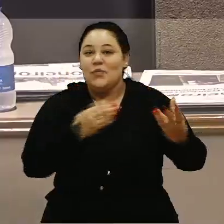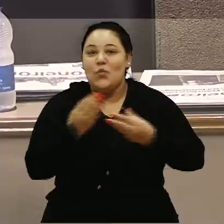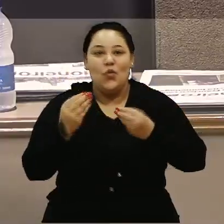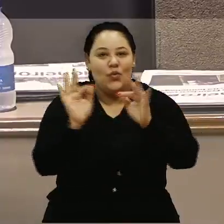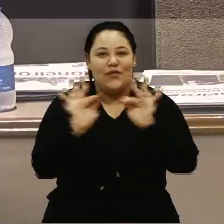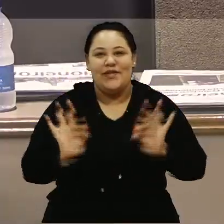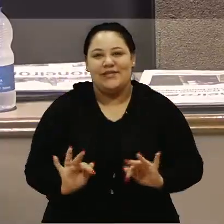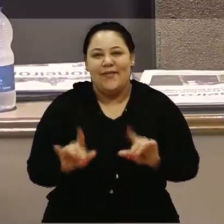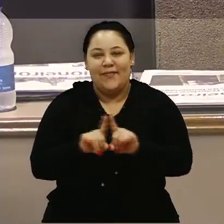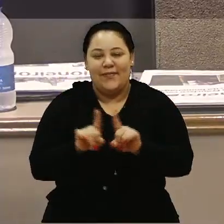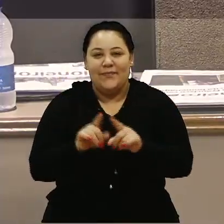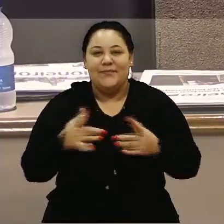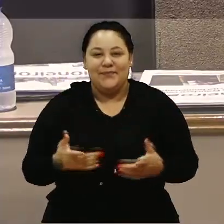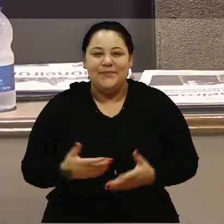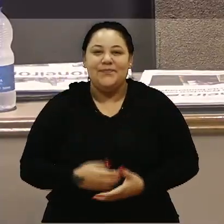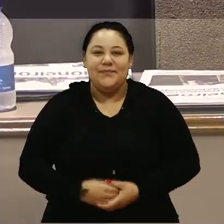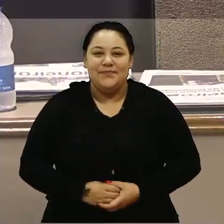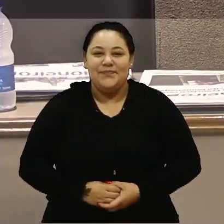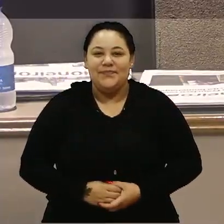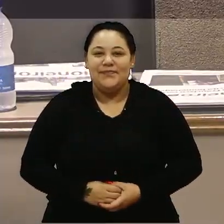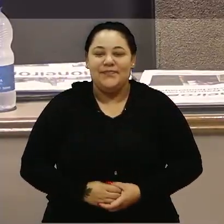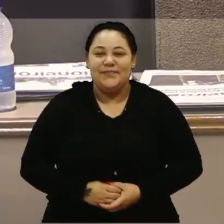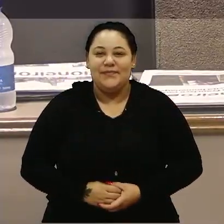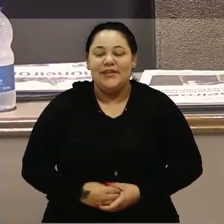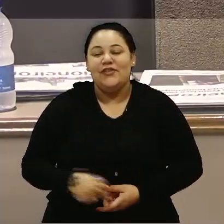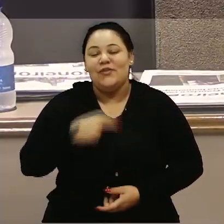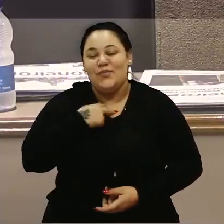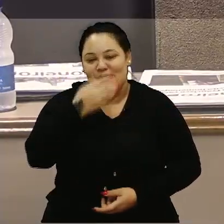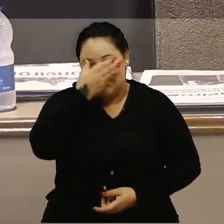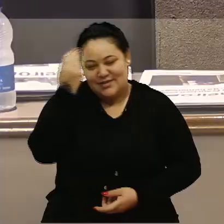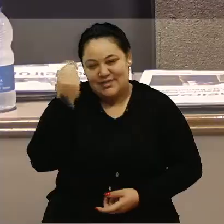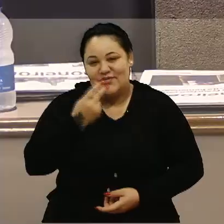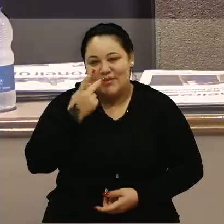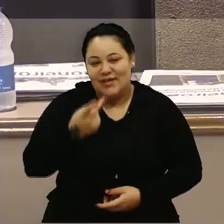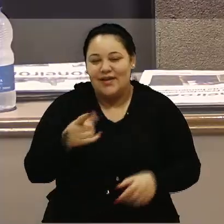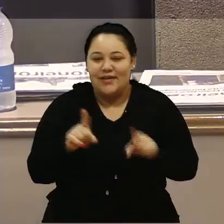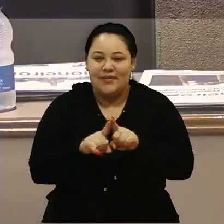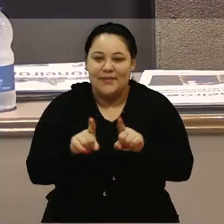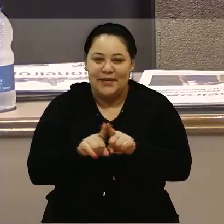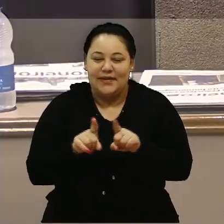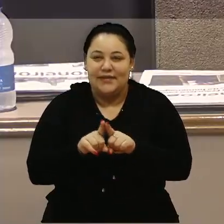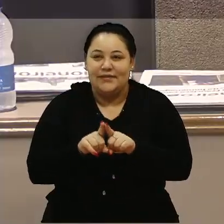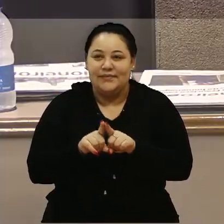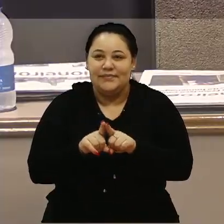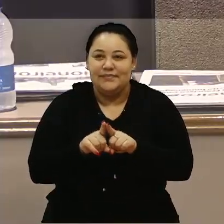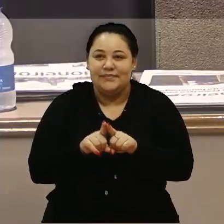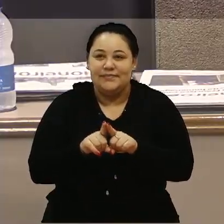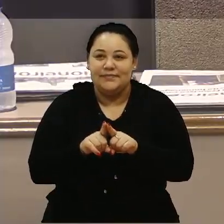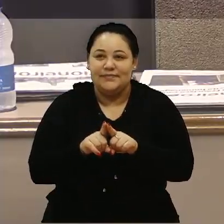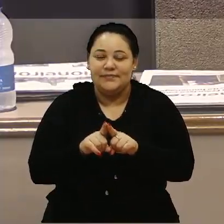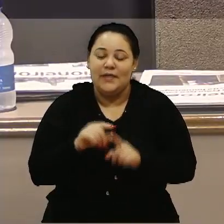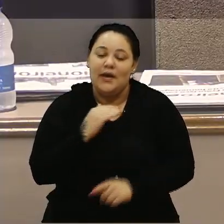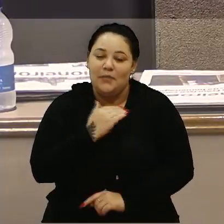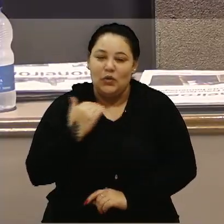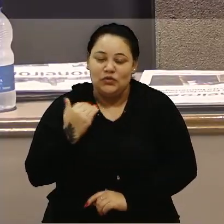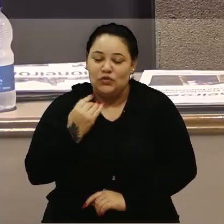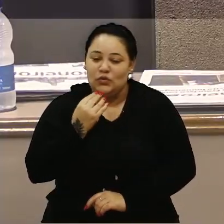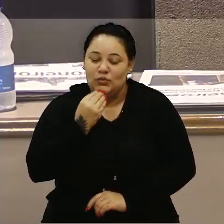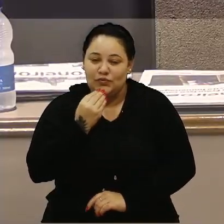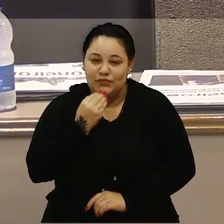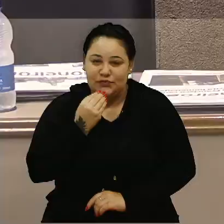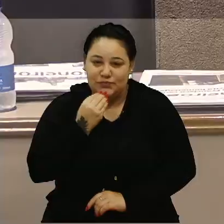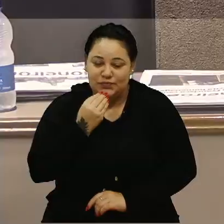felicidades, né, e não poderíamos também deixar de falar sobre o passamento do nosso Papa Francisco, né,